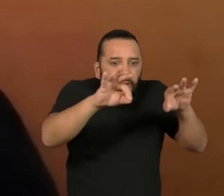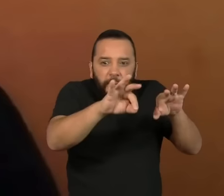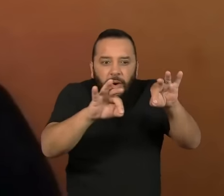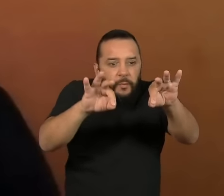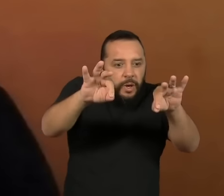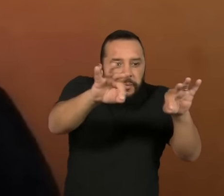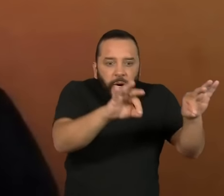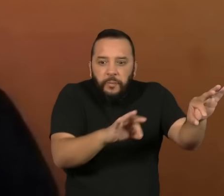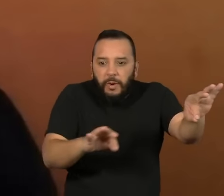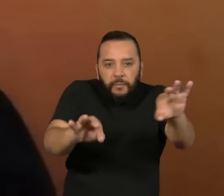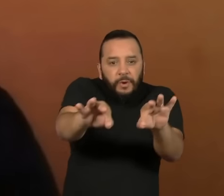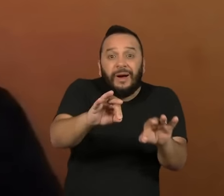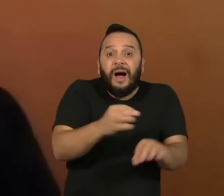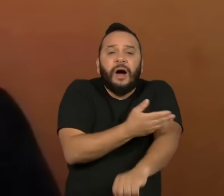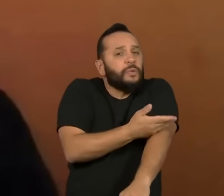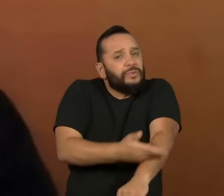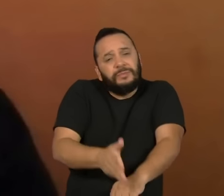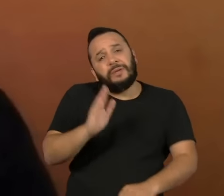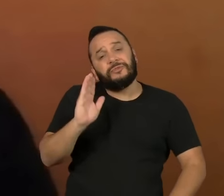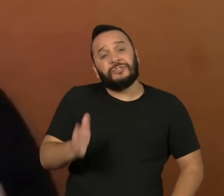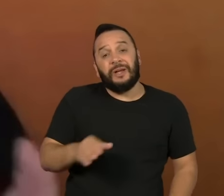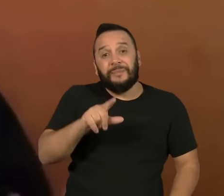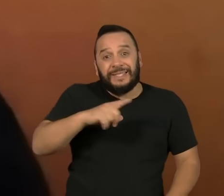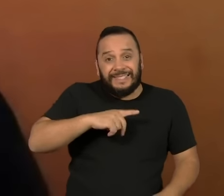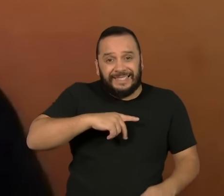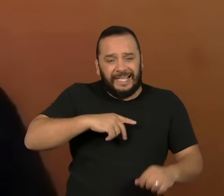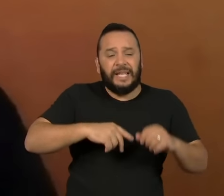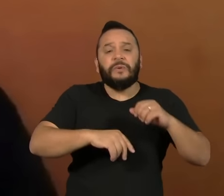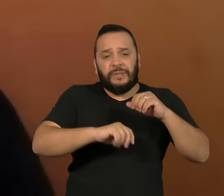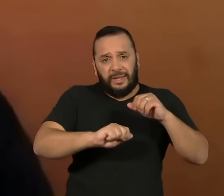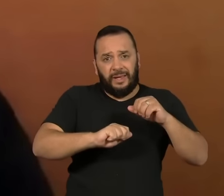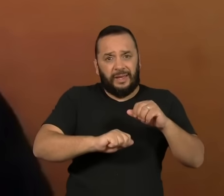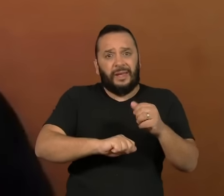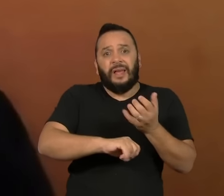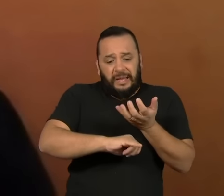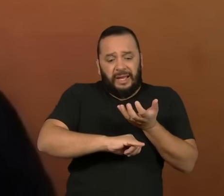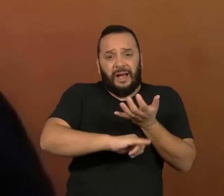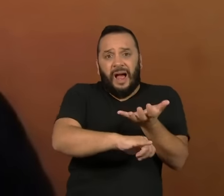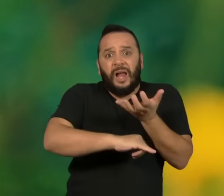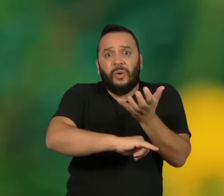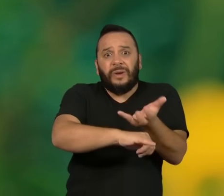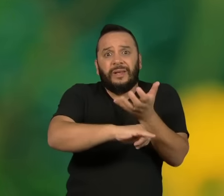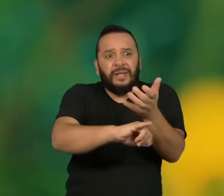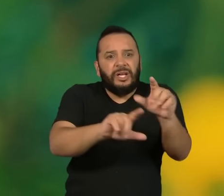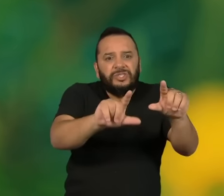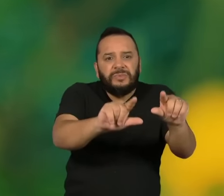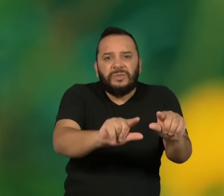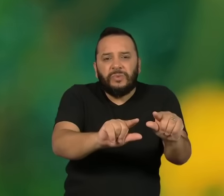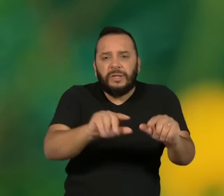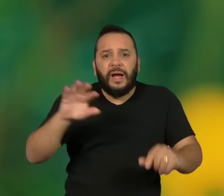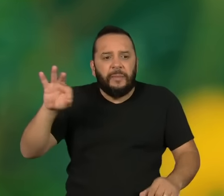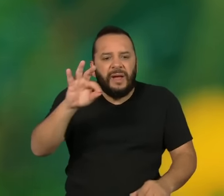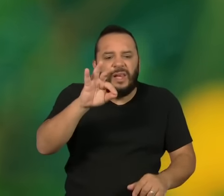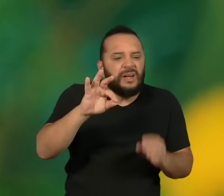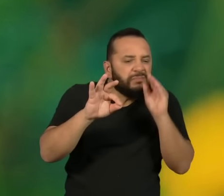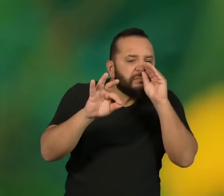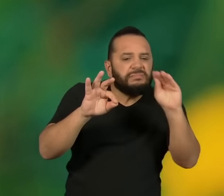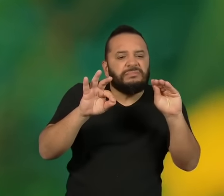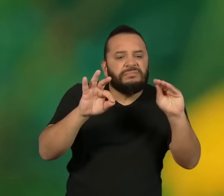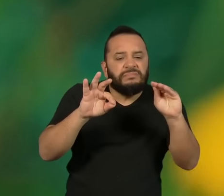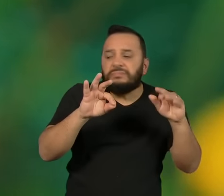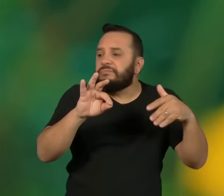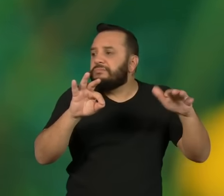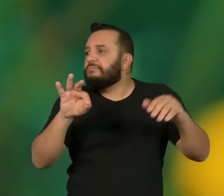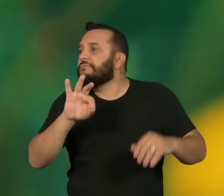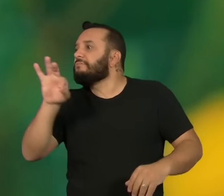calorias, né, isso pode significar que essas abelhas elas não vão mais se alimentar naquele local. Acontece, então, a falta da